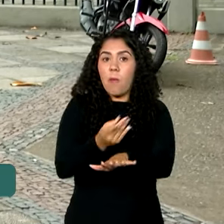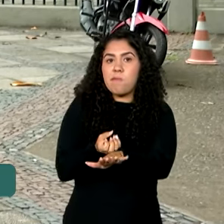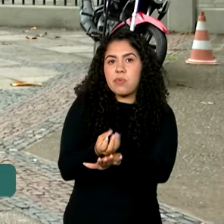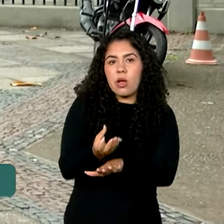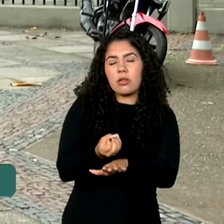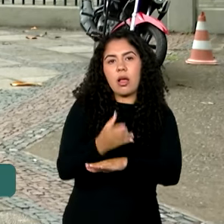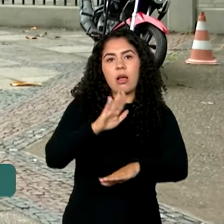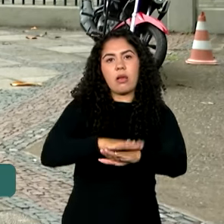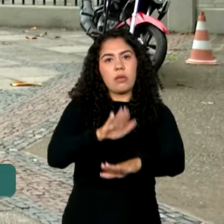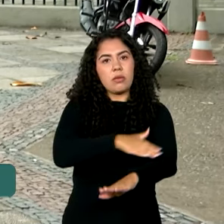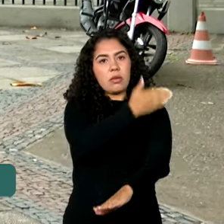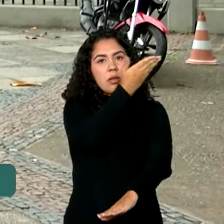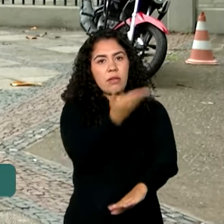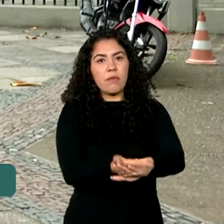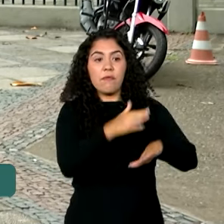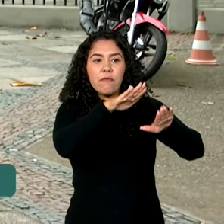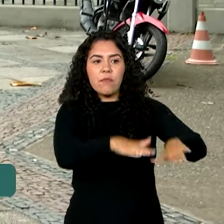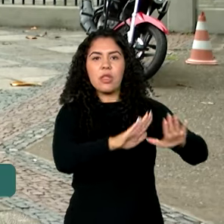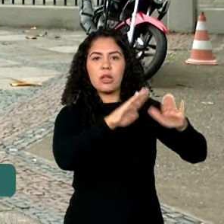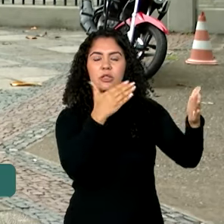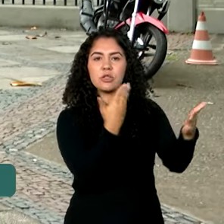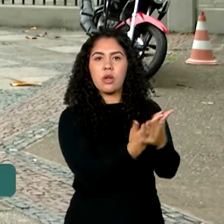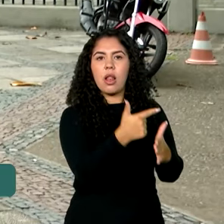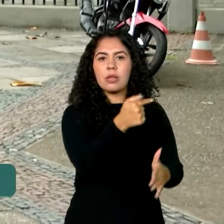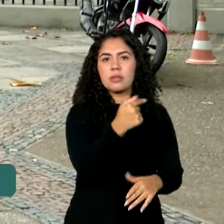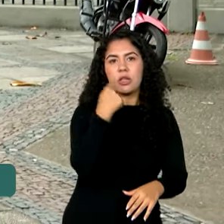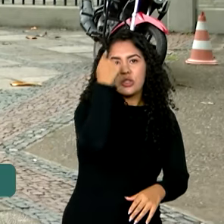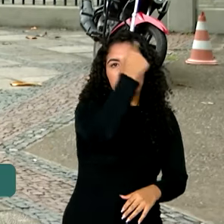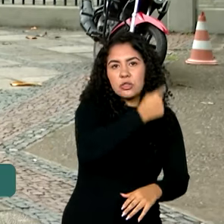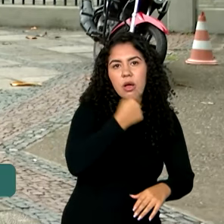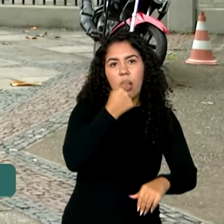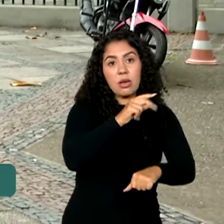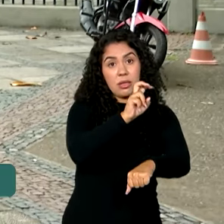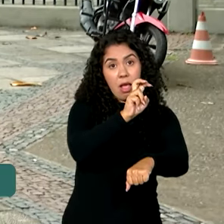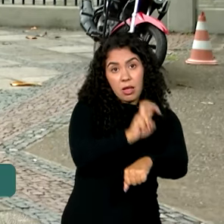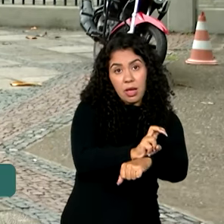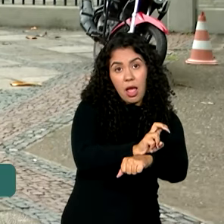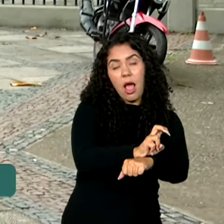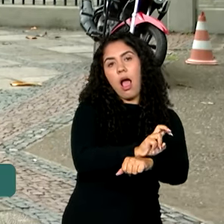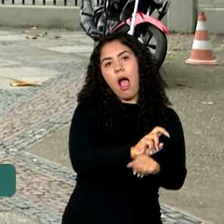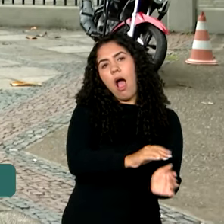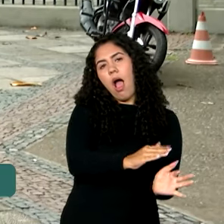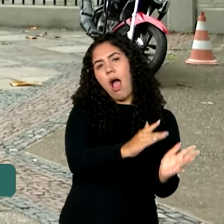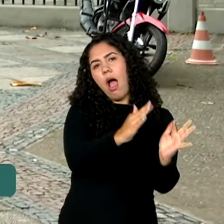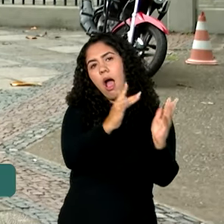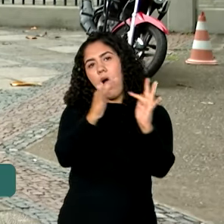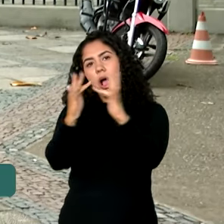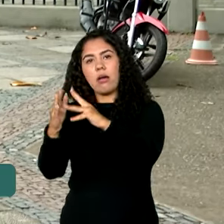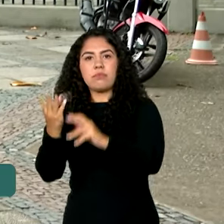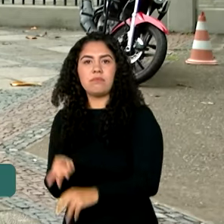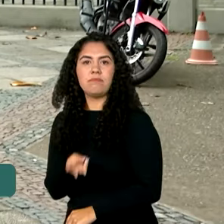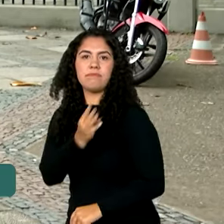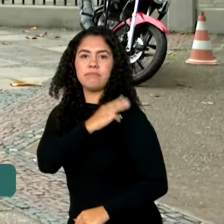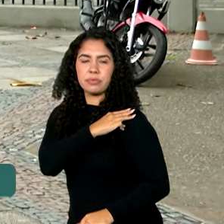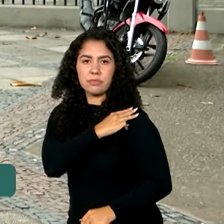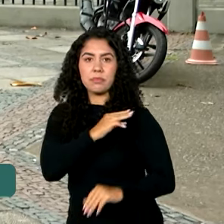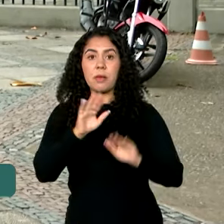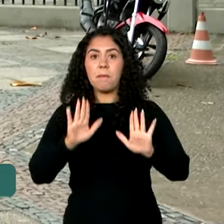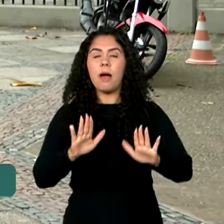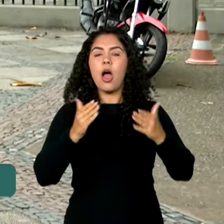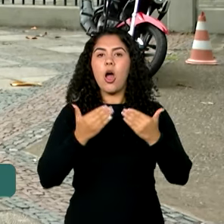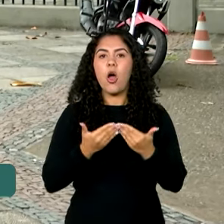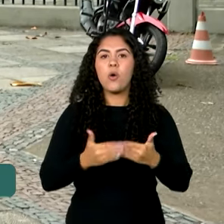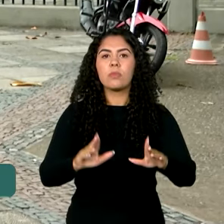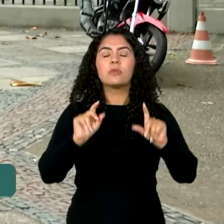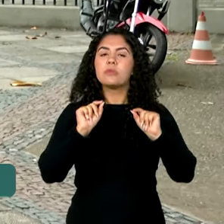fica 7 horas por dia na escola, da creche até o ensino médio. O Ministério da Educação iniciou o período para